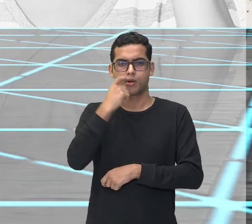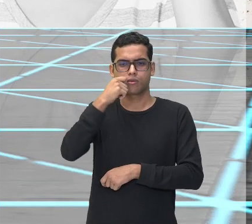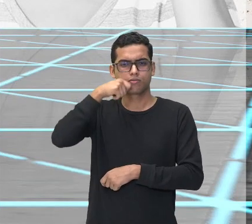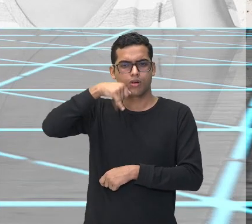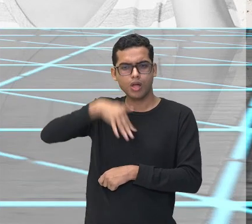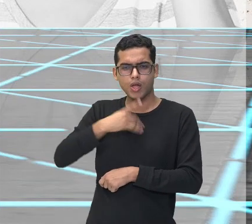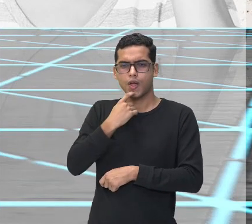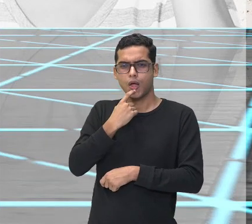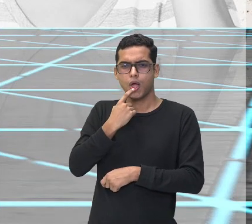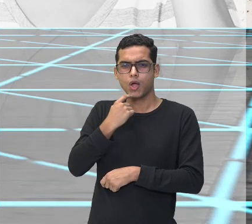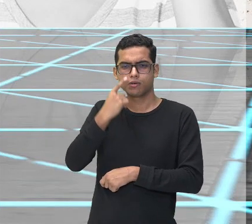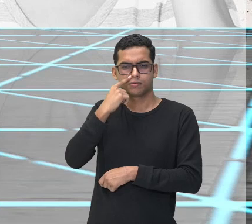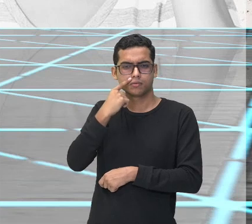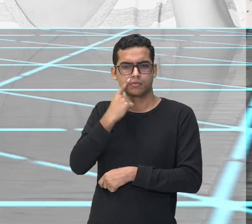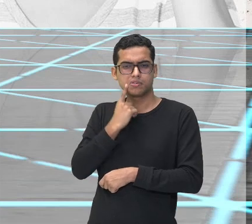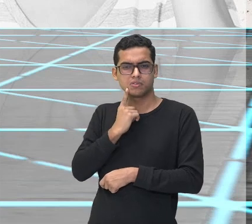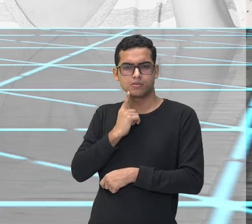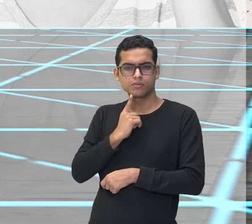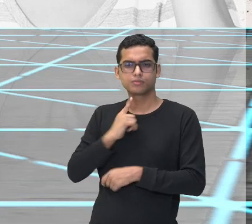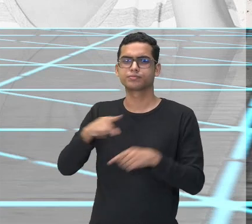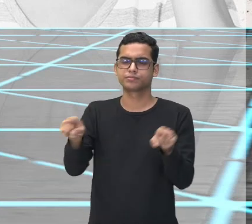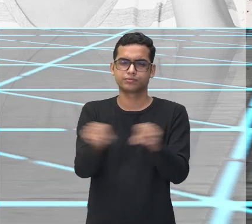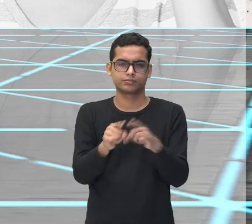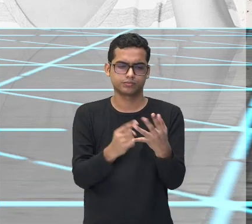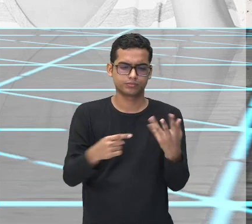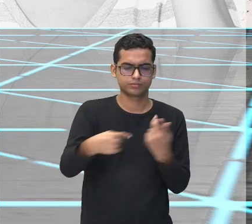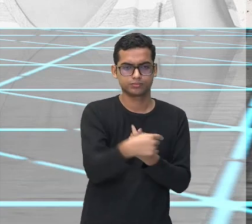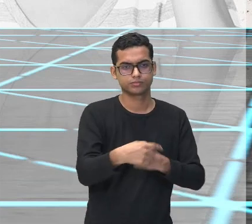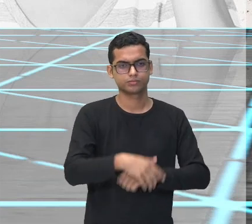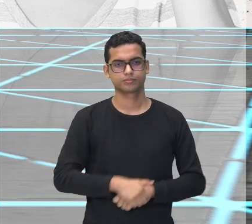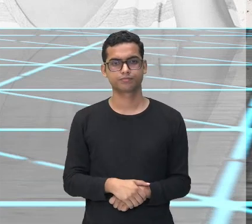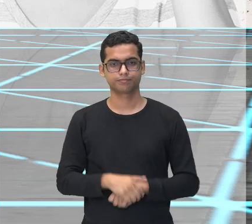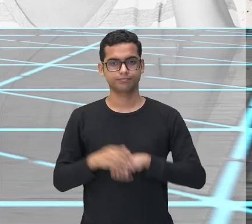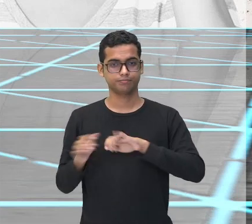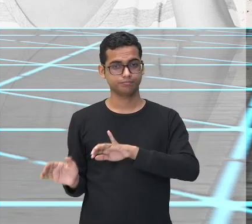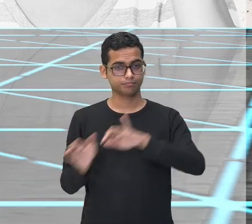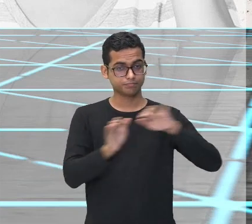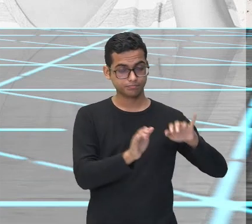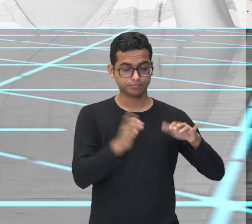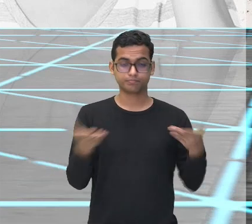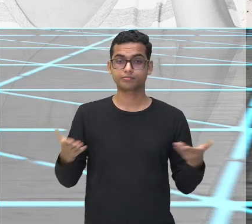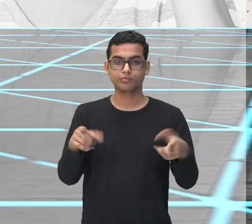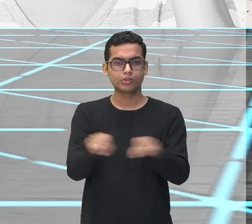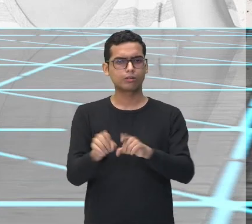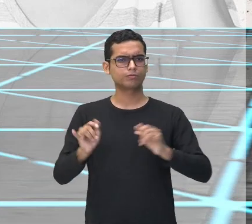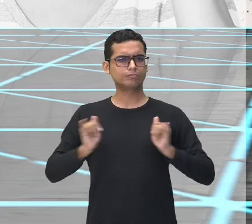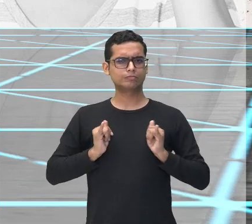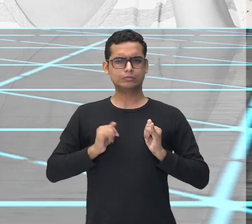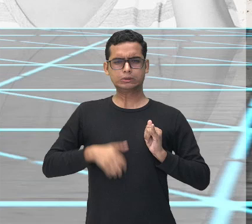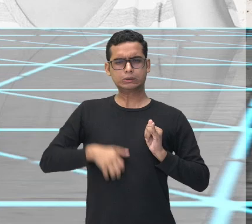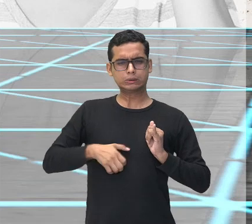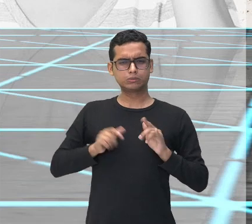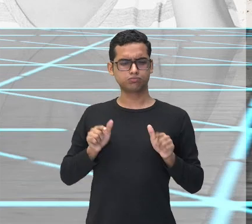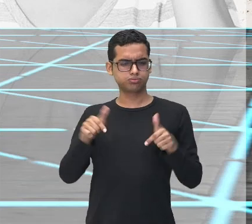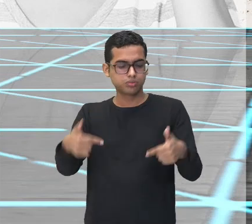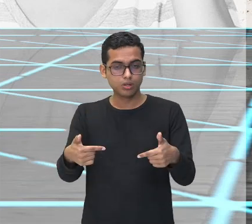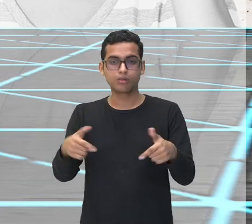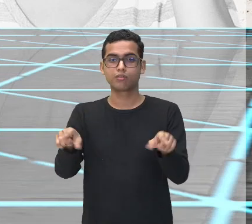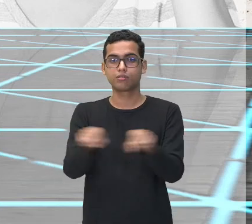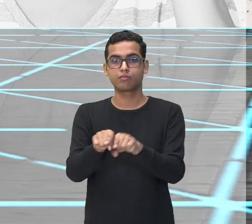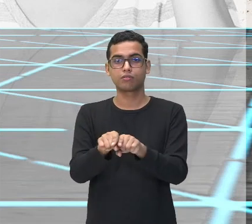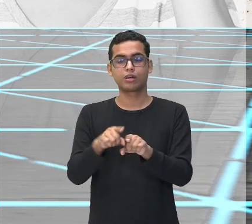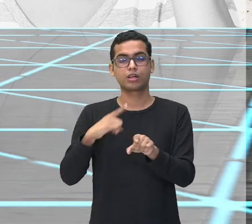ser resultado ali do sedentarismo, né, os hábitos sedentários eles vão desregular alguns hormônios no nosso